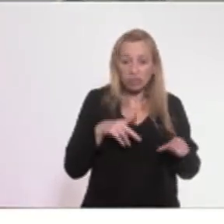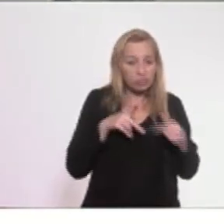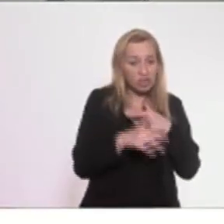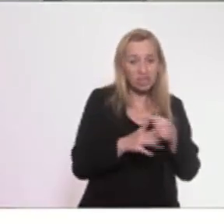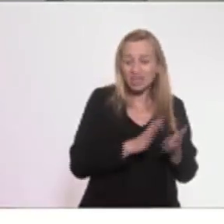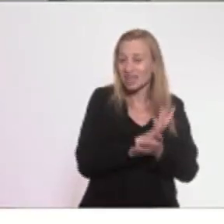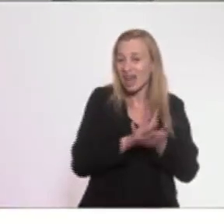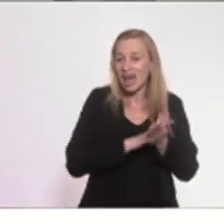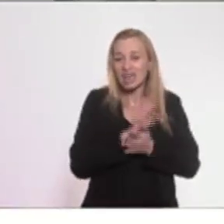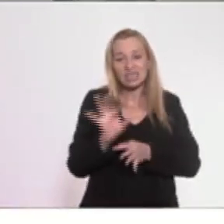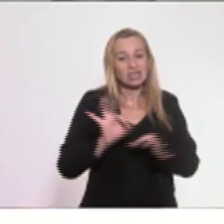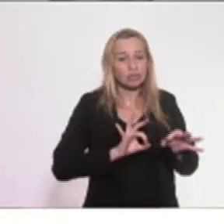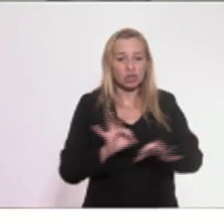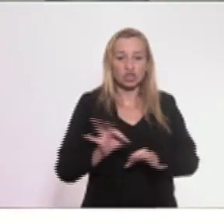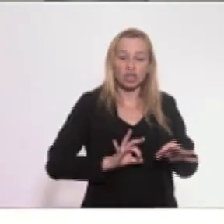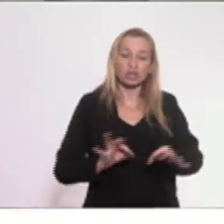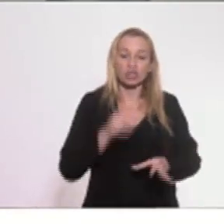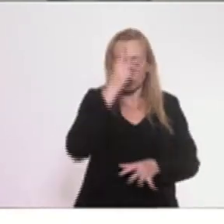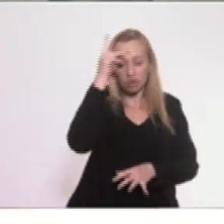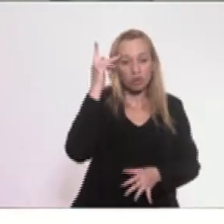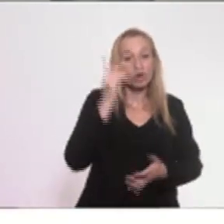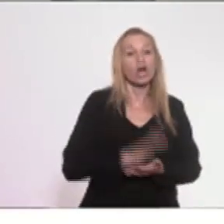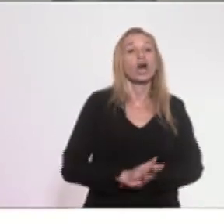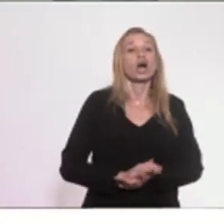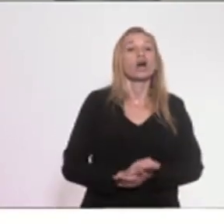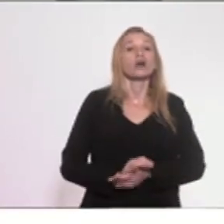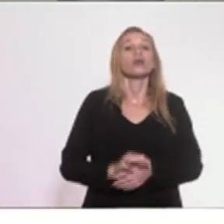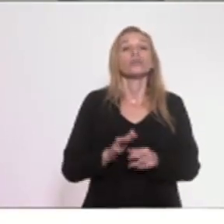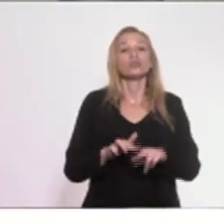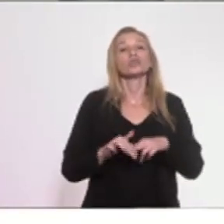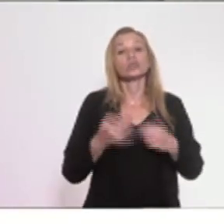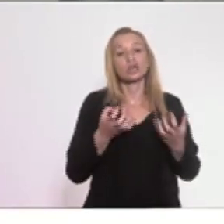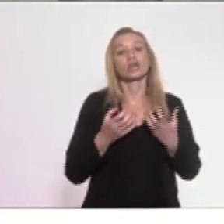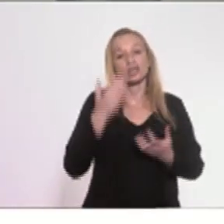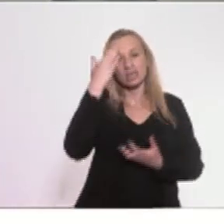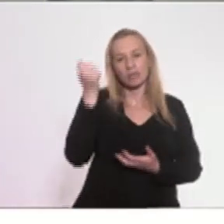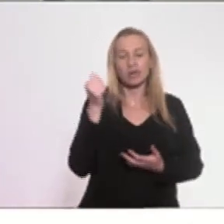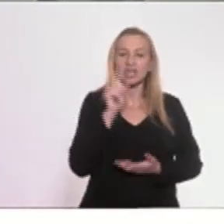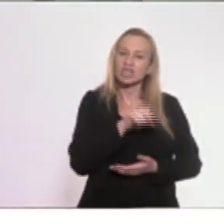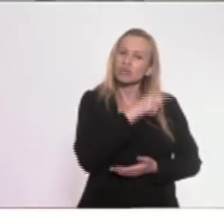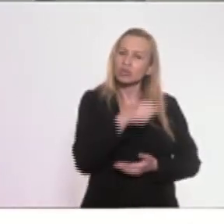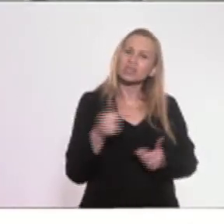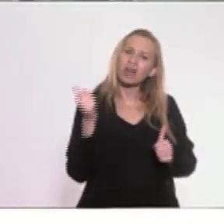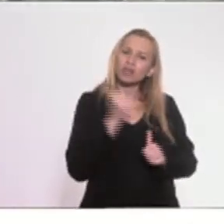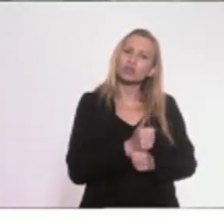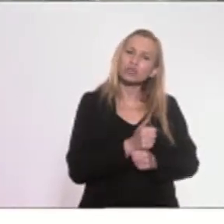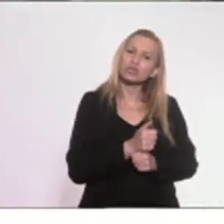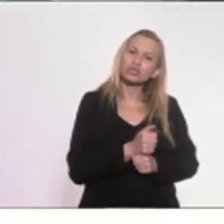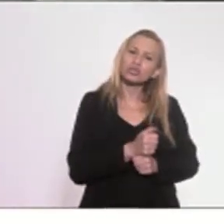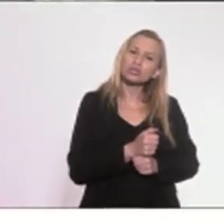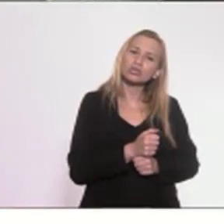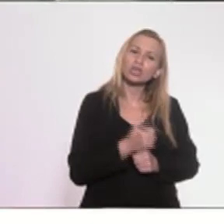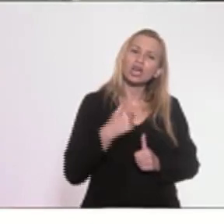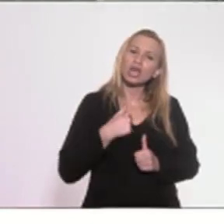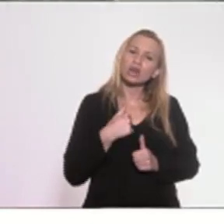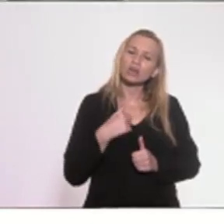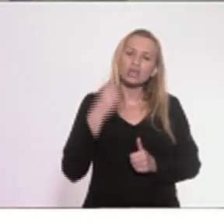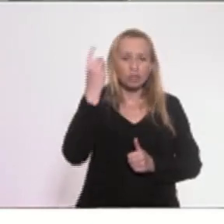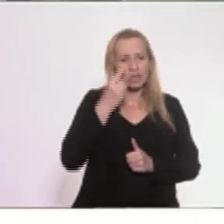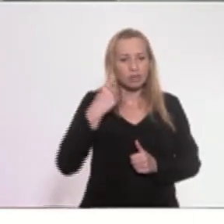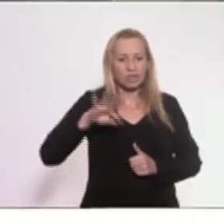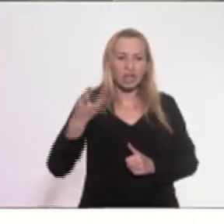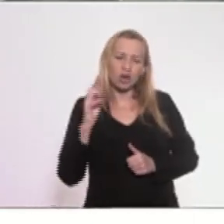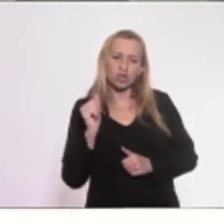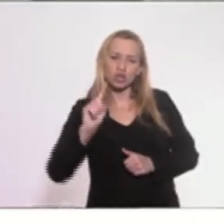haja uma divergência ideológica de conteúdo importante. Portanto, eu quero saber o seguinte, rejeitado o substitutivo, eu e a deputada Marta Rocha, deputado